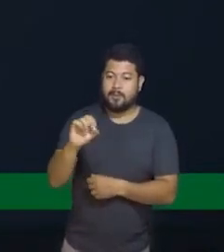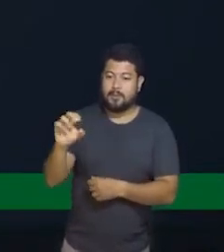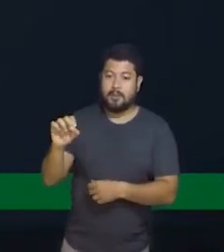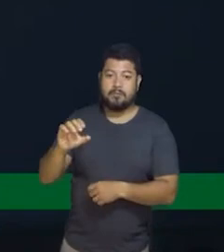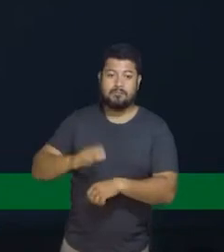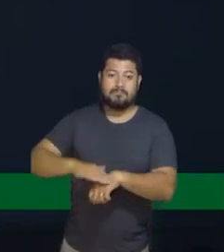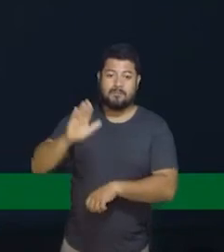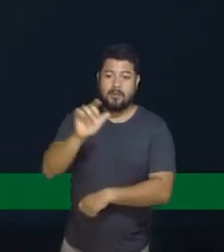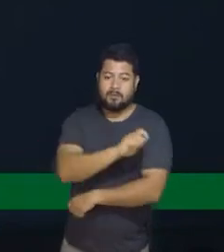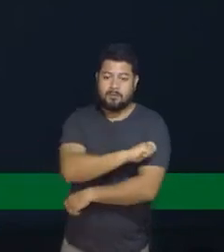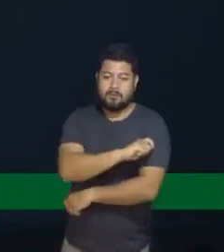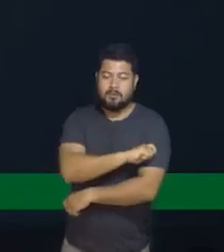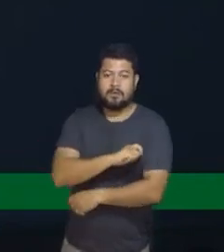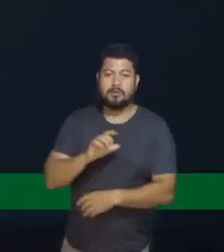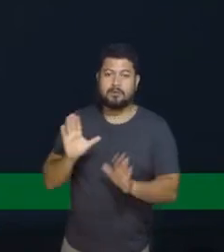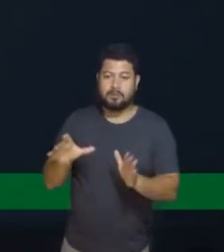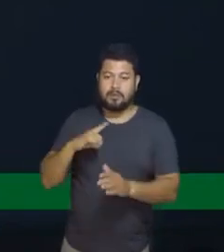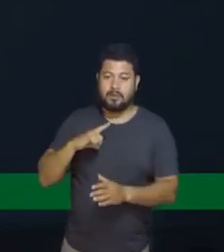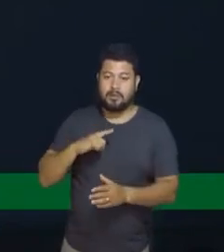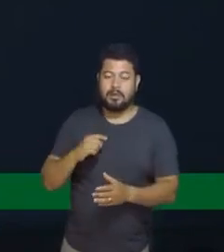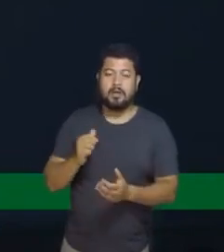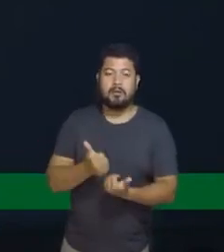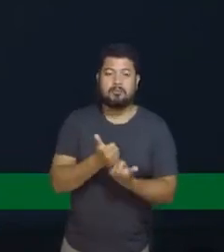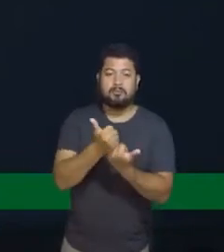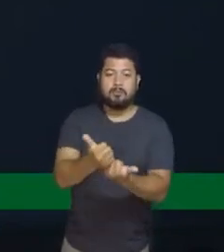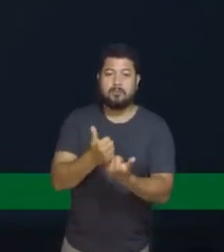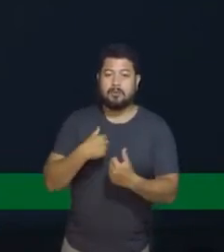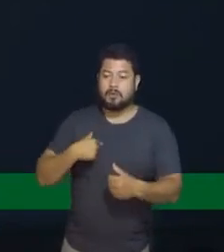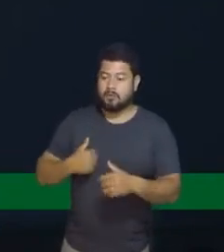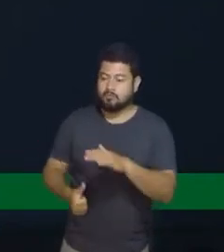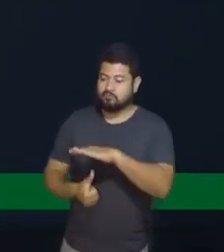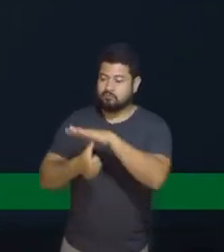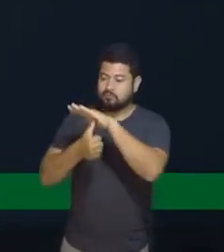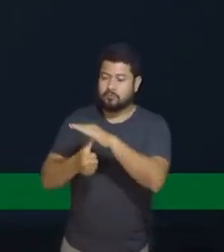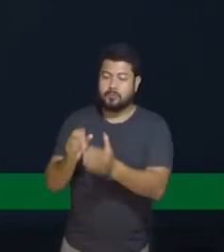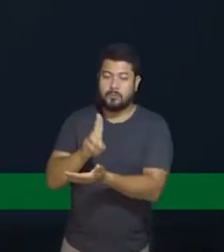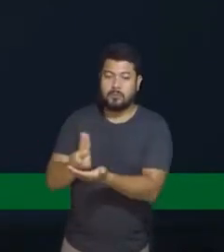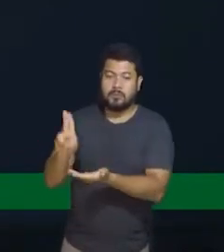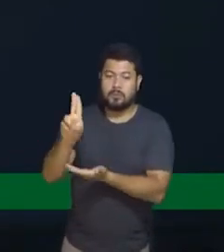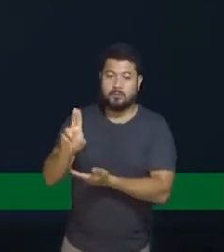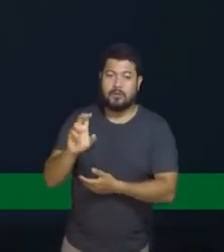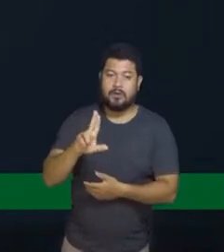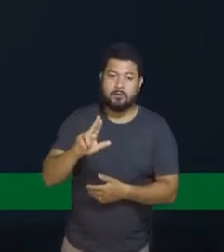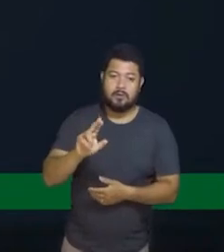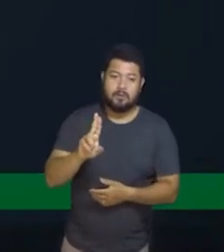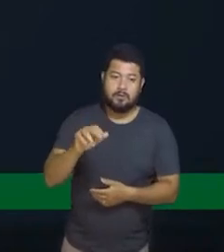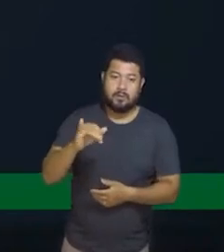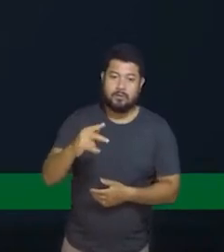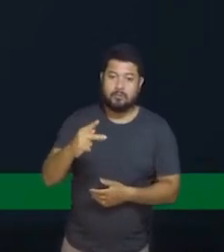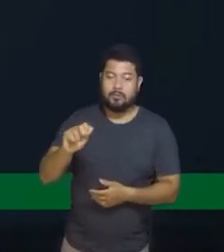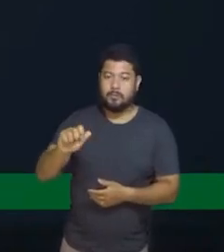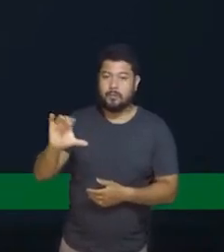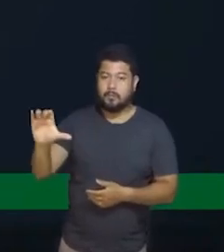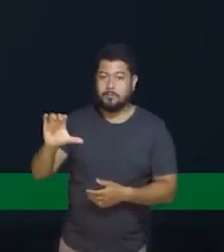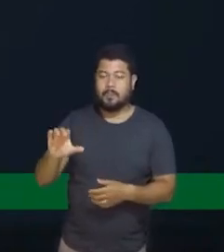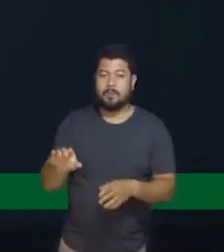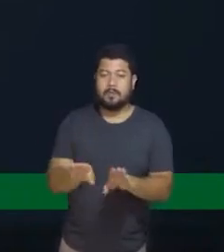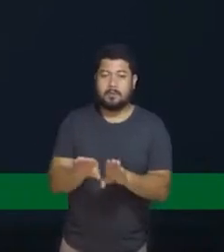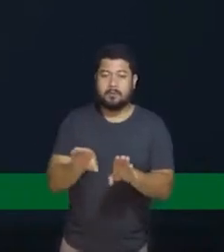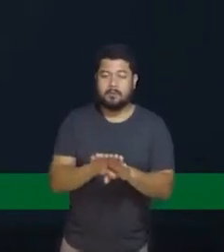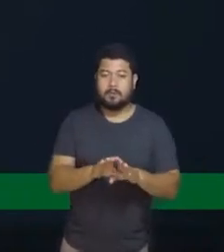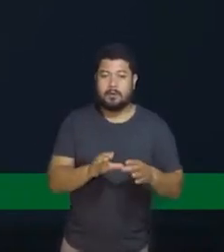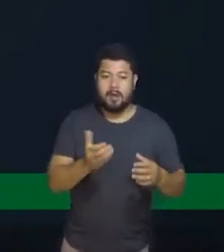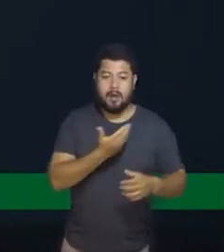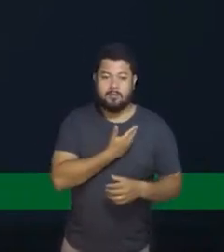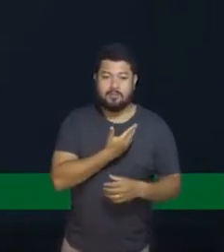programa Universidade Gratuita. Como reitor da Uniplac, tomo a liberdade de, em nome dos meus colegas reitores do Sistema CAF e da nossa presidente,